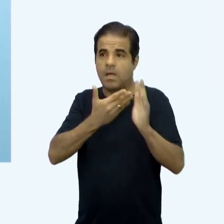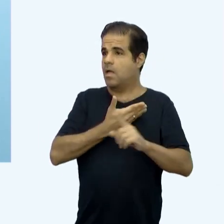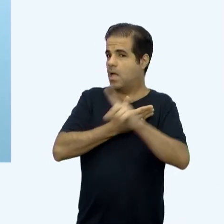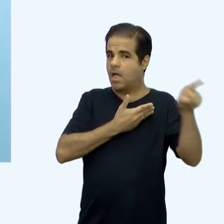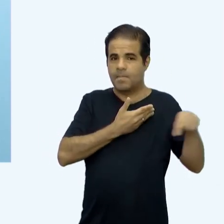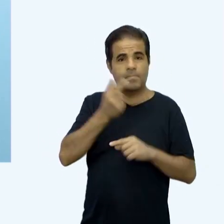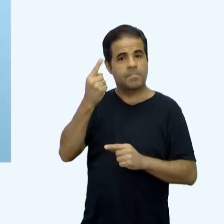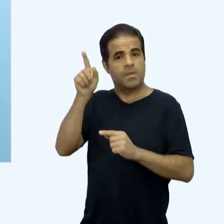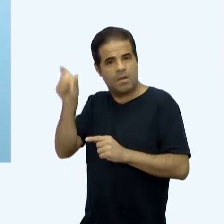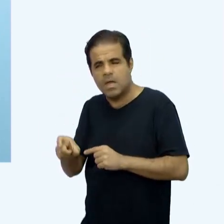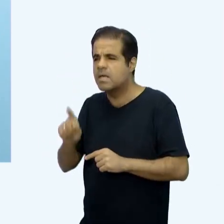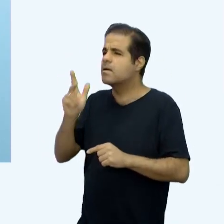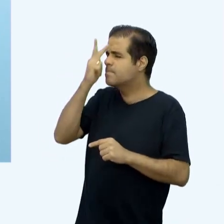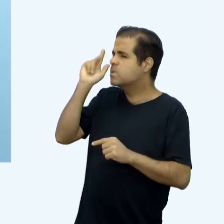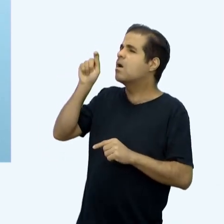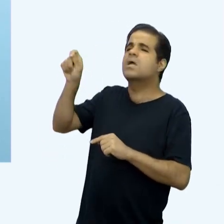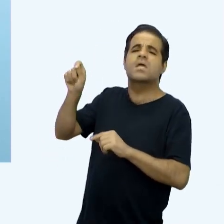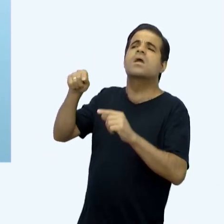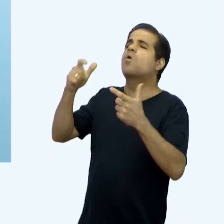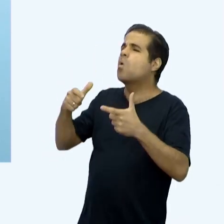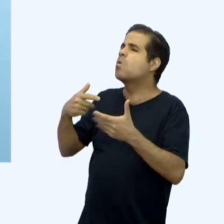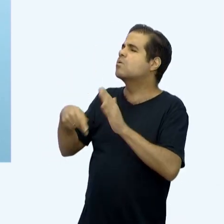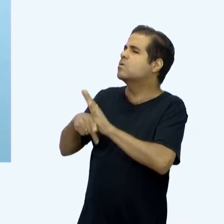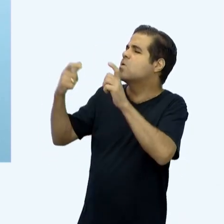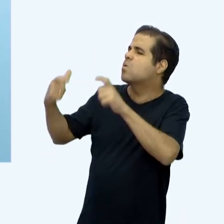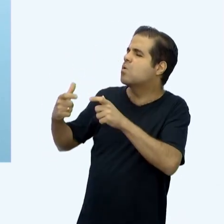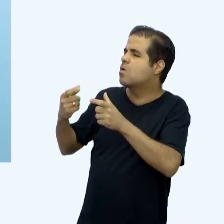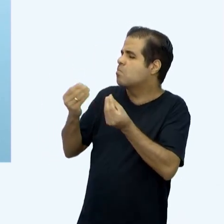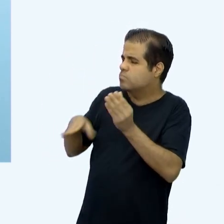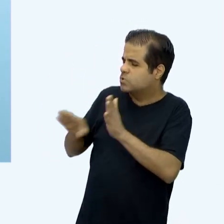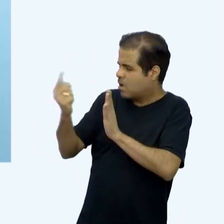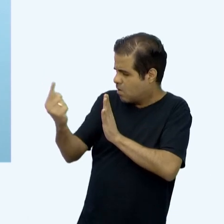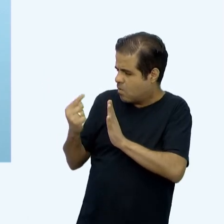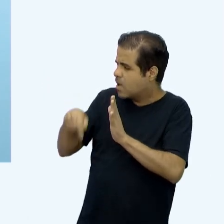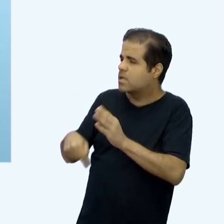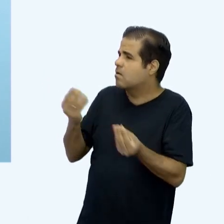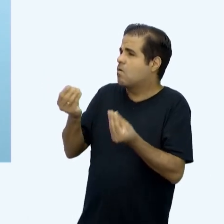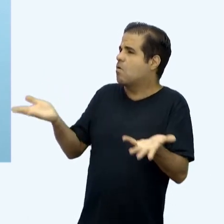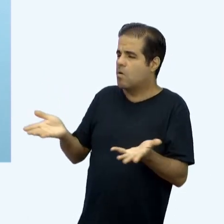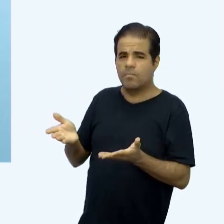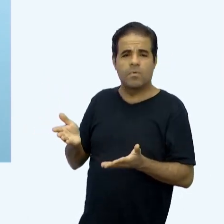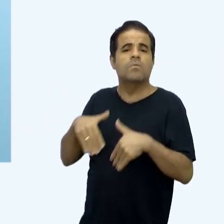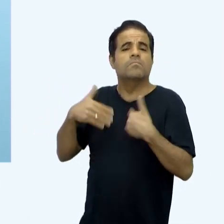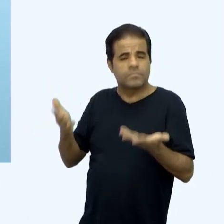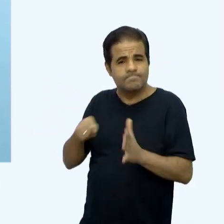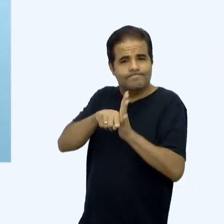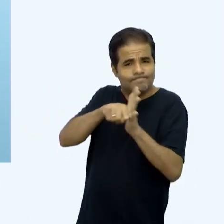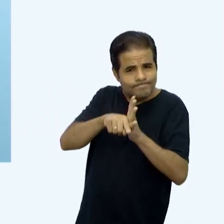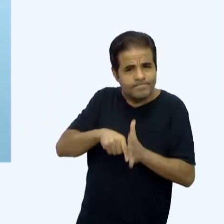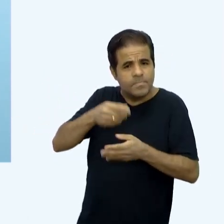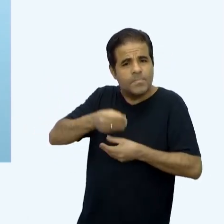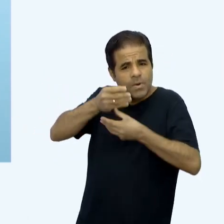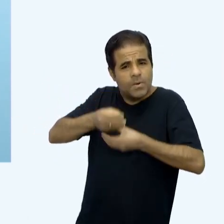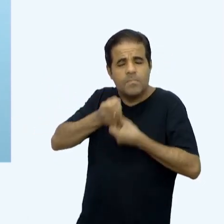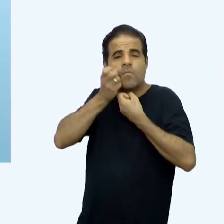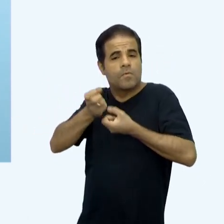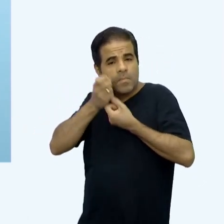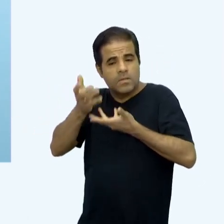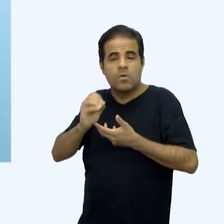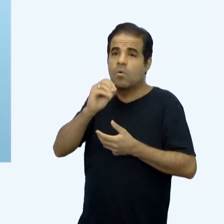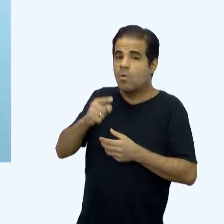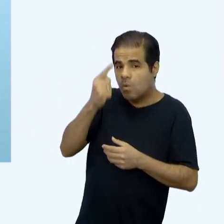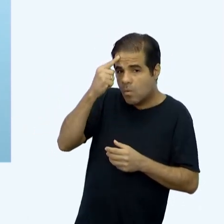amigos. Quem é ele? De onde ele vem? Como ele chegou até aqui? Seja quando você pesquisa uma informação ou quando